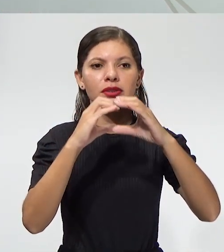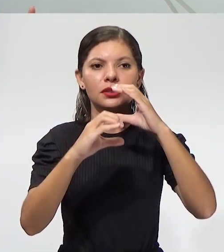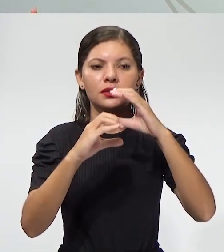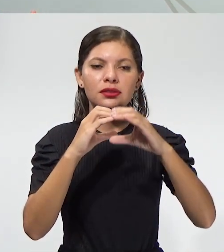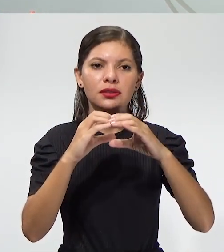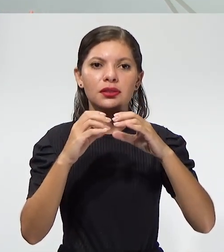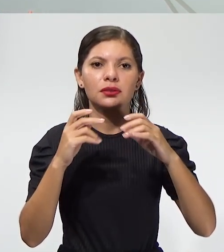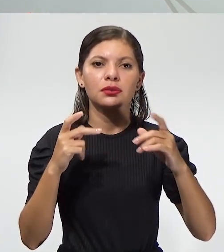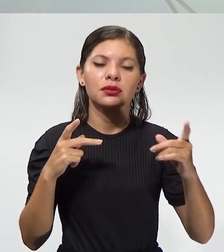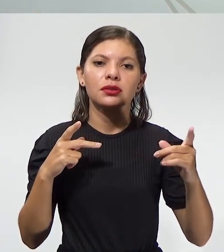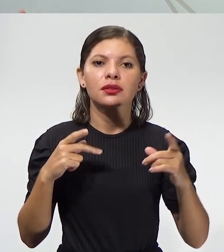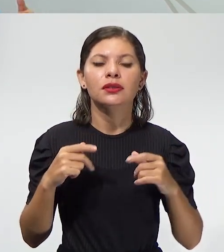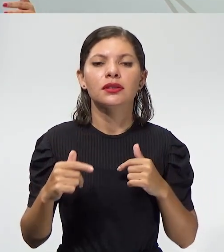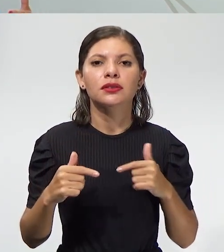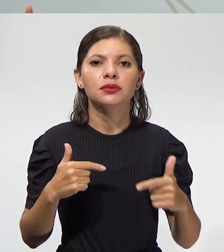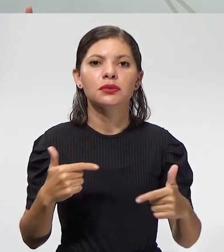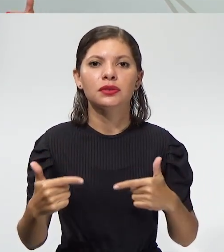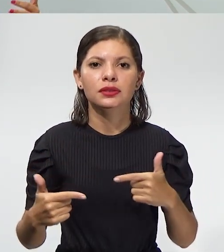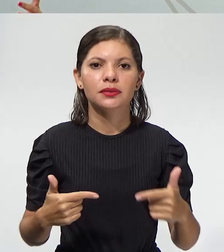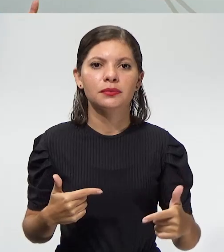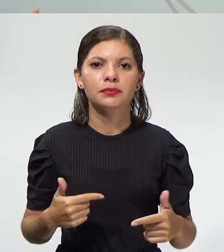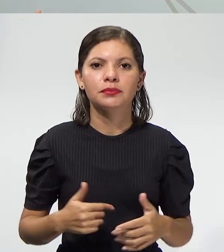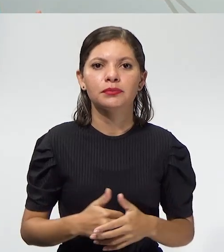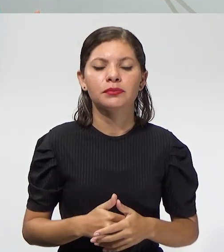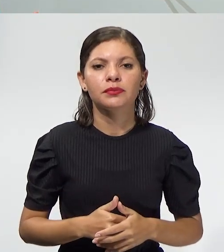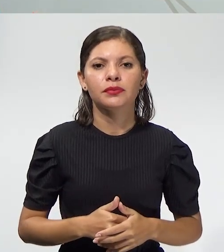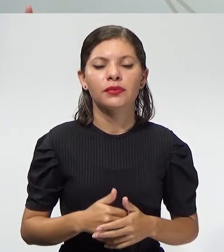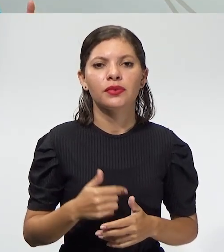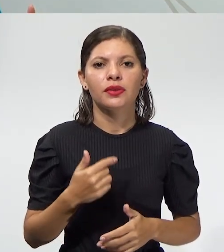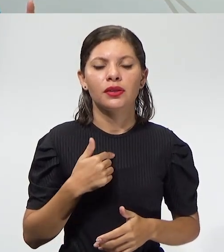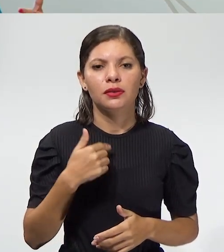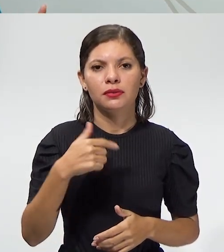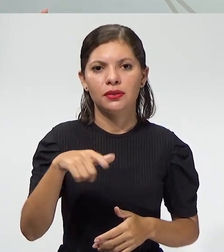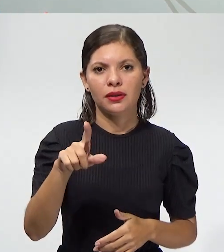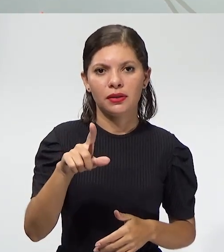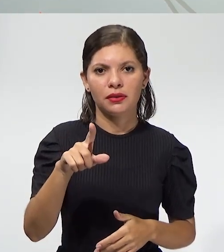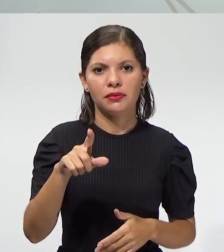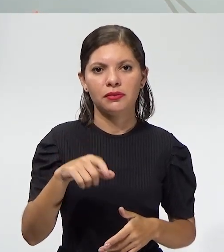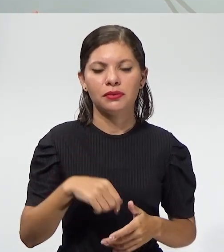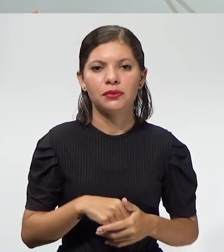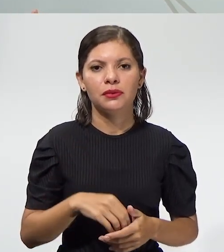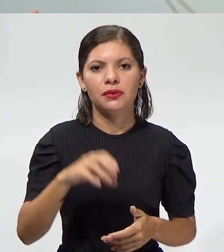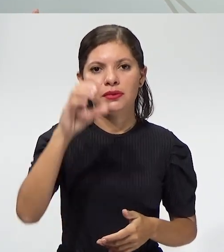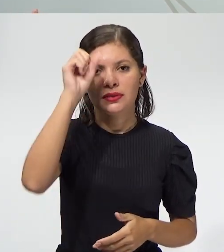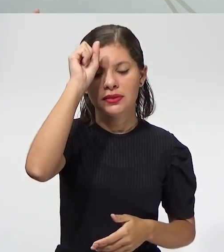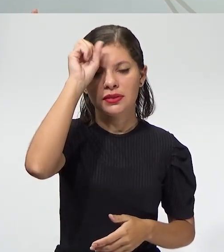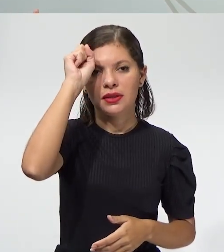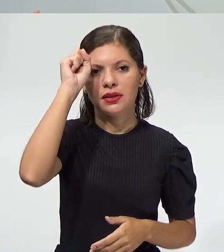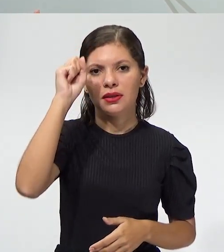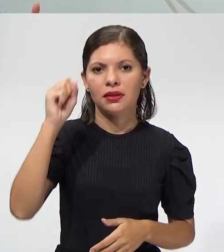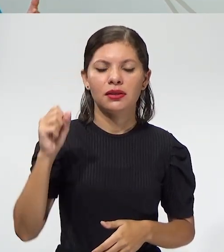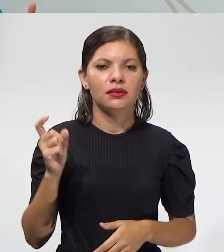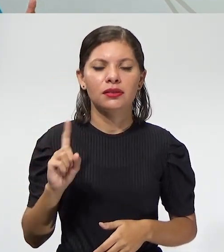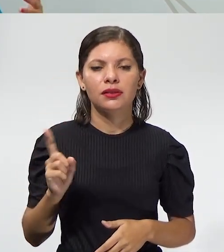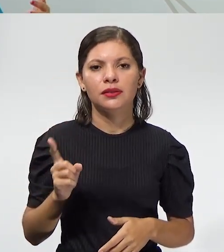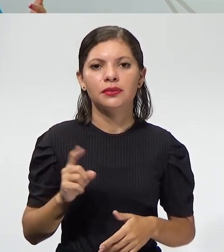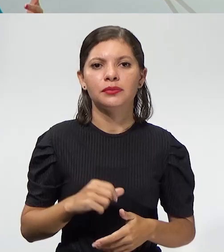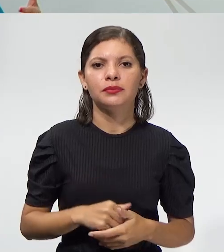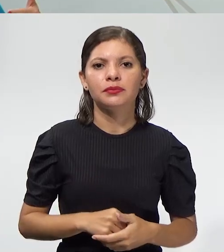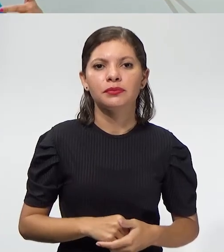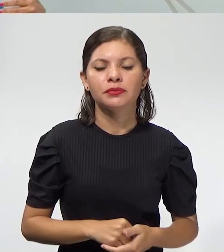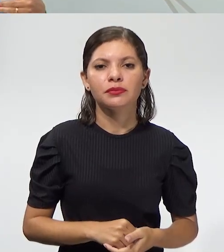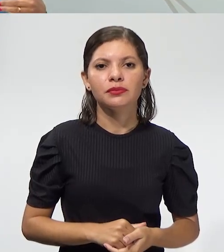comunicação dialógica. Algo que não só simplesmente eu levo para alguém que não sabe e algo